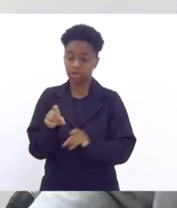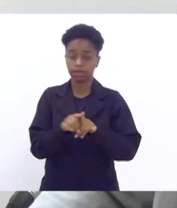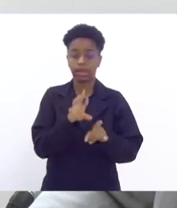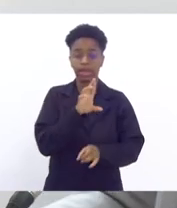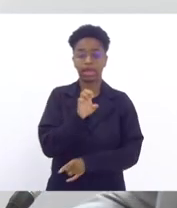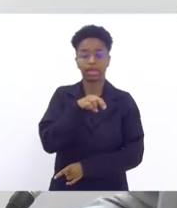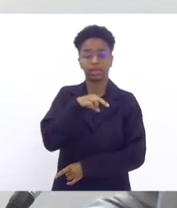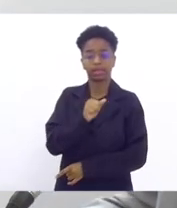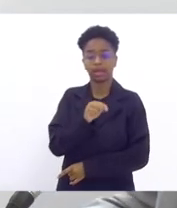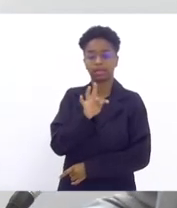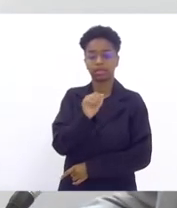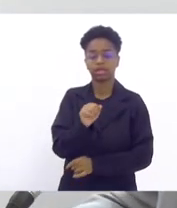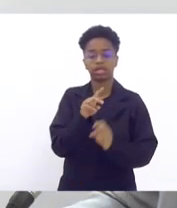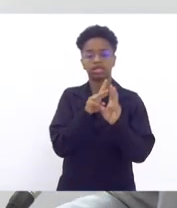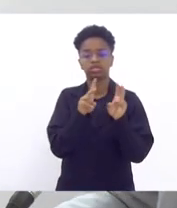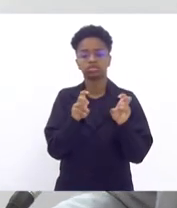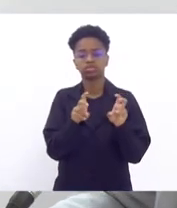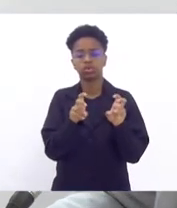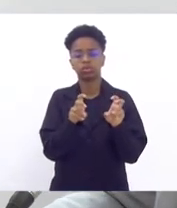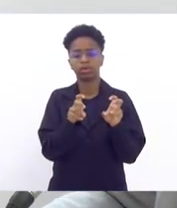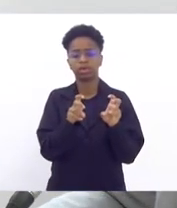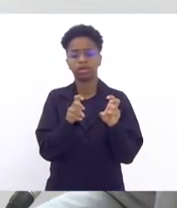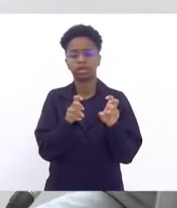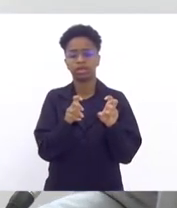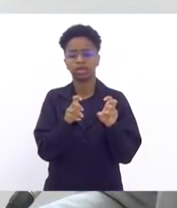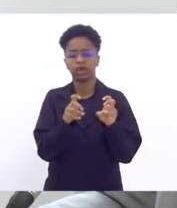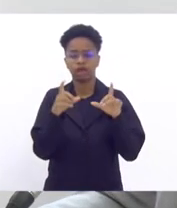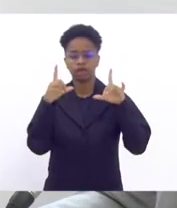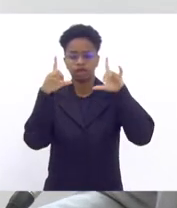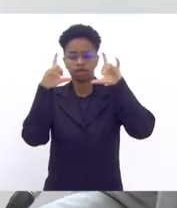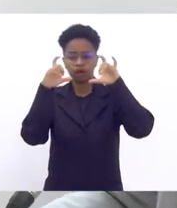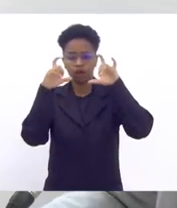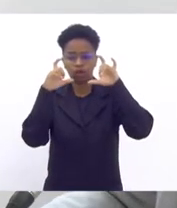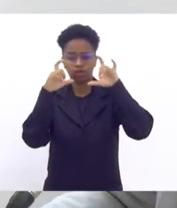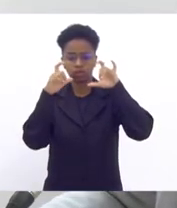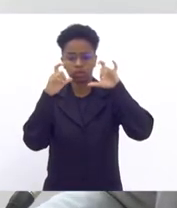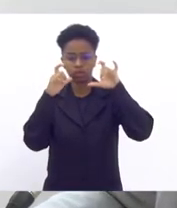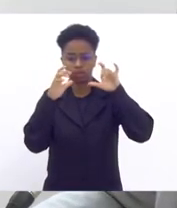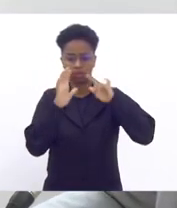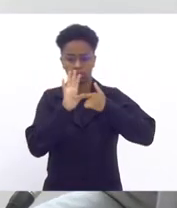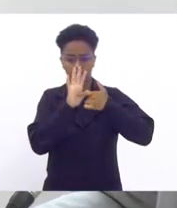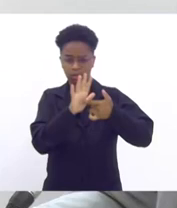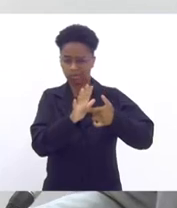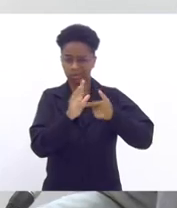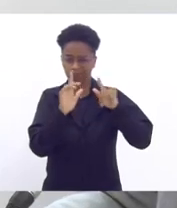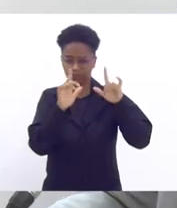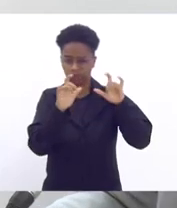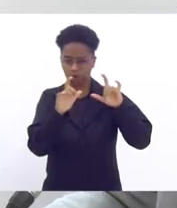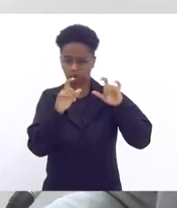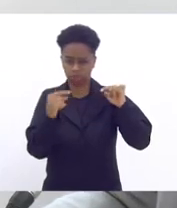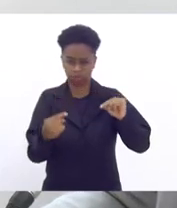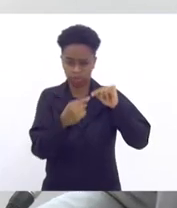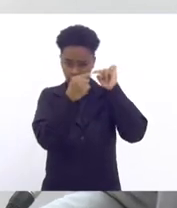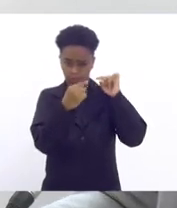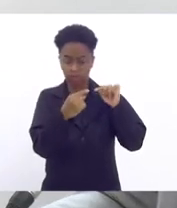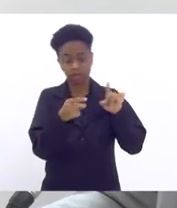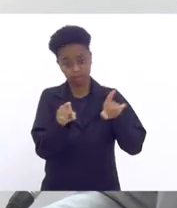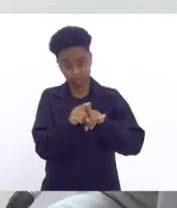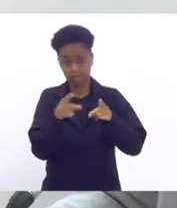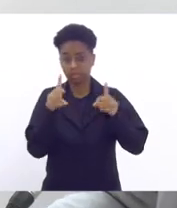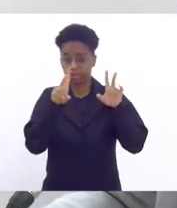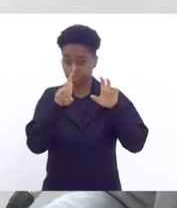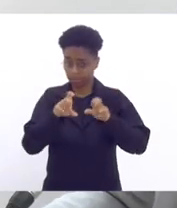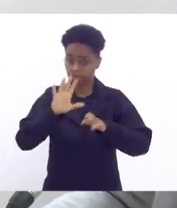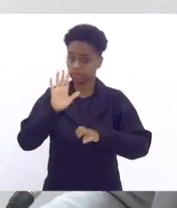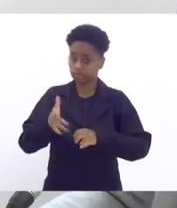Souza sobre aquela questão do da identificação fotográfica reconhecimento fotográfico que também é um tema que já foi